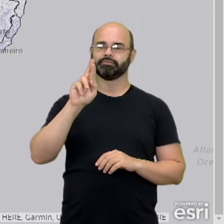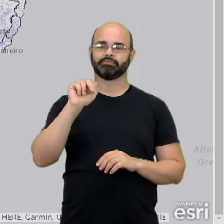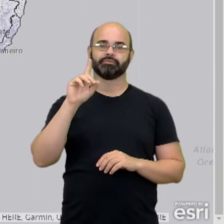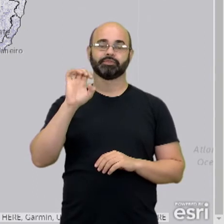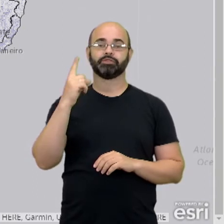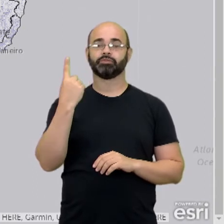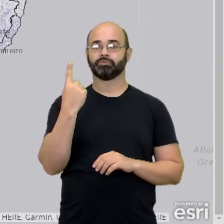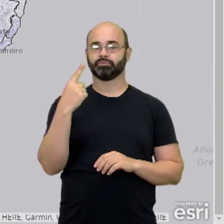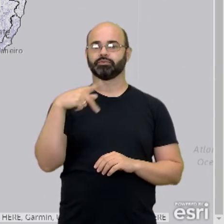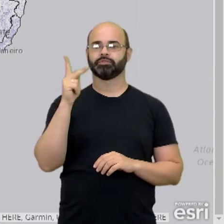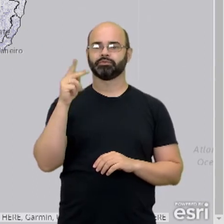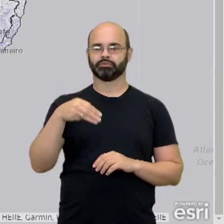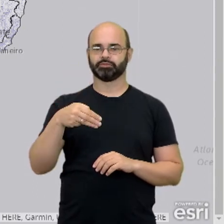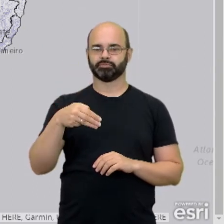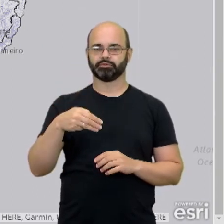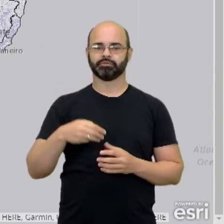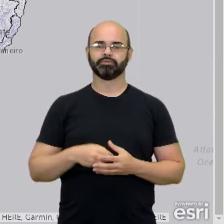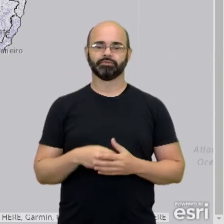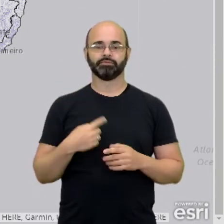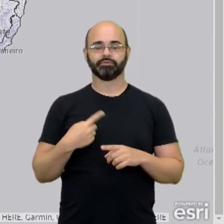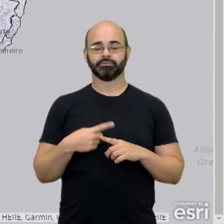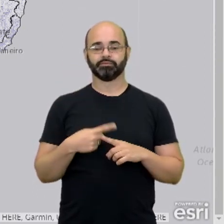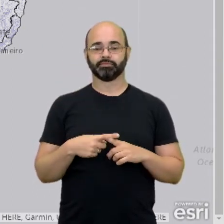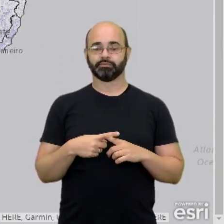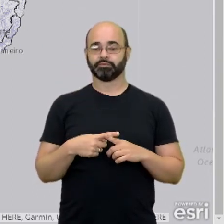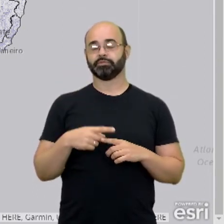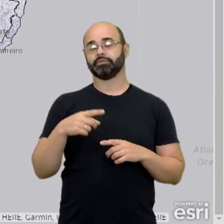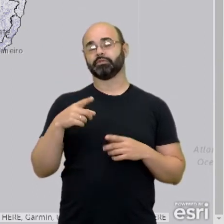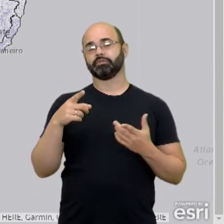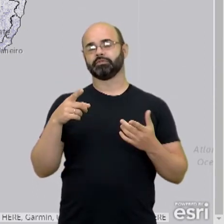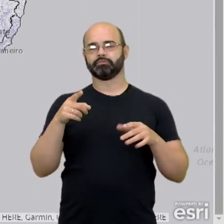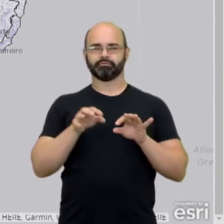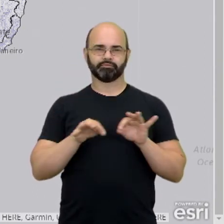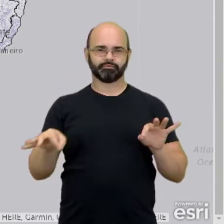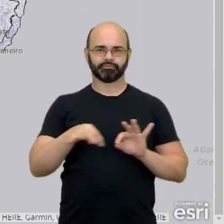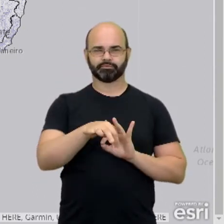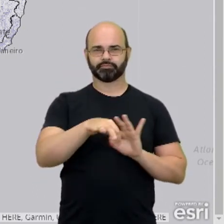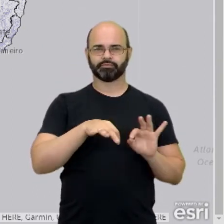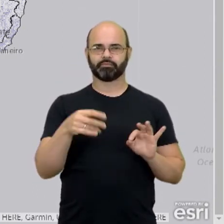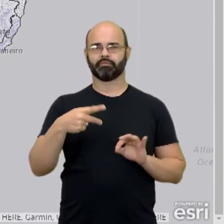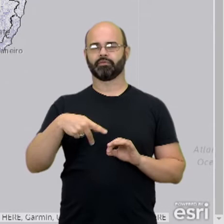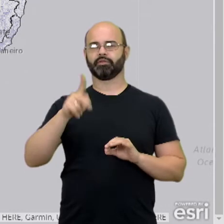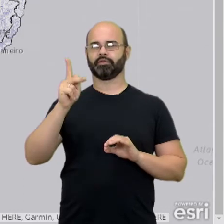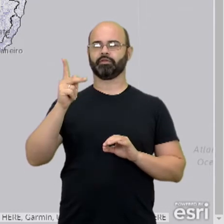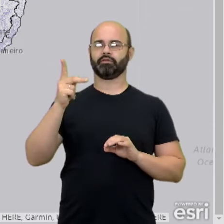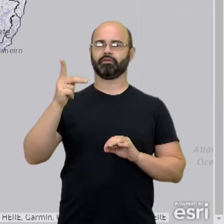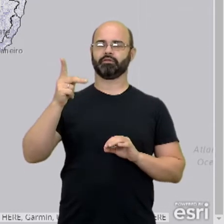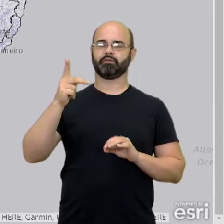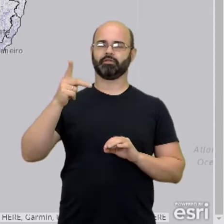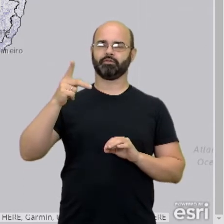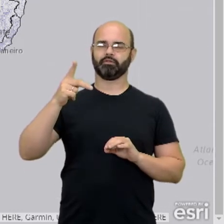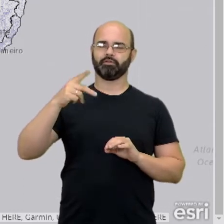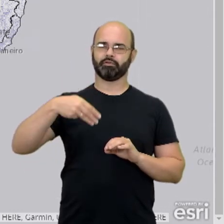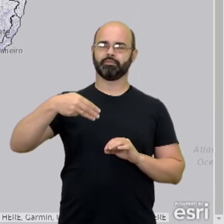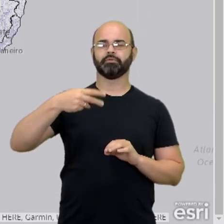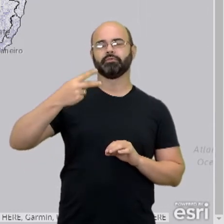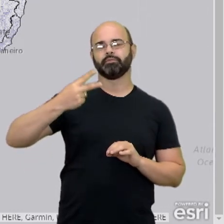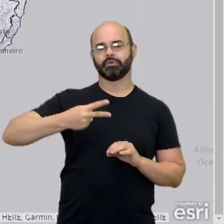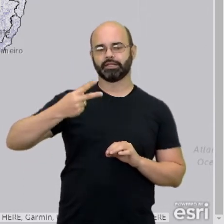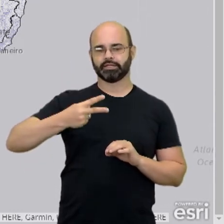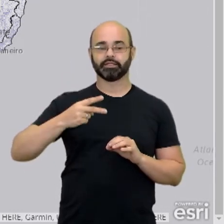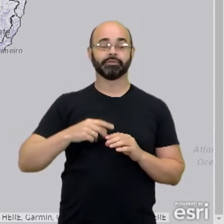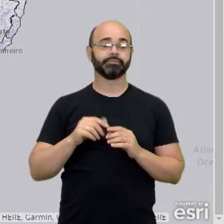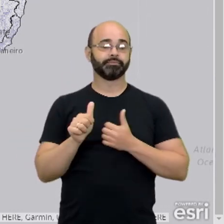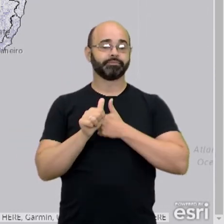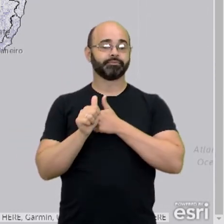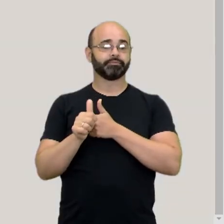densidade demográfica é por quilômetro quadrado. E o gráfico ele mostra aqui da mesma maneira que está na legenda. Seguindo